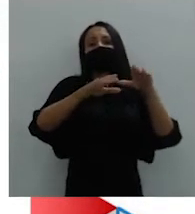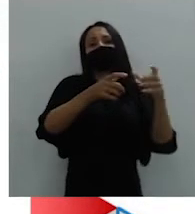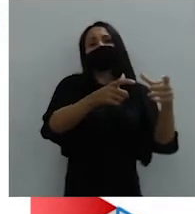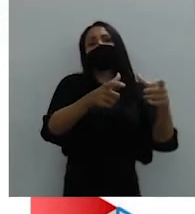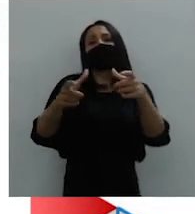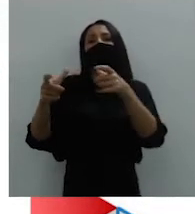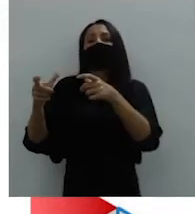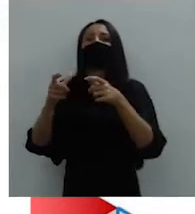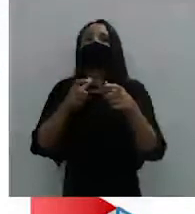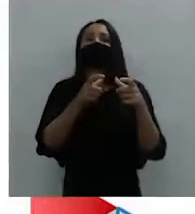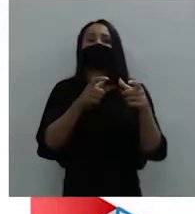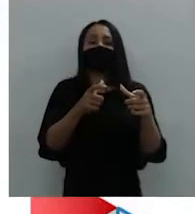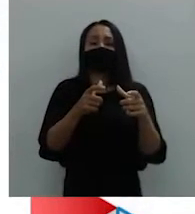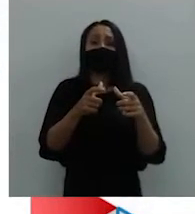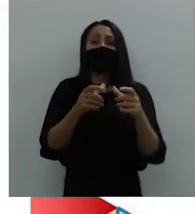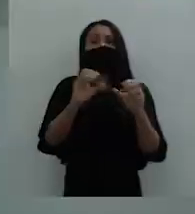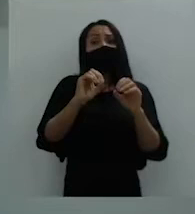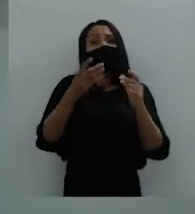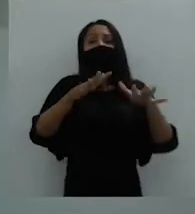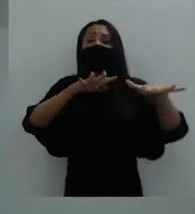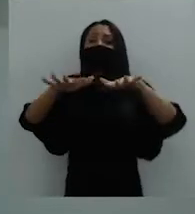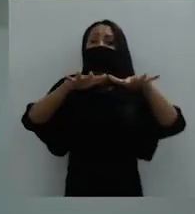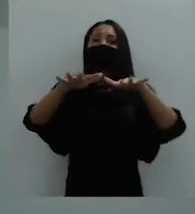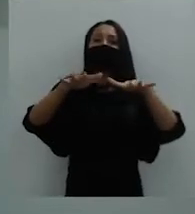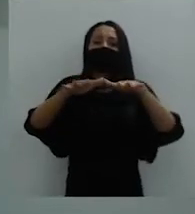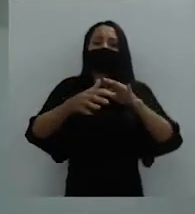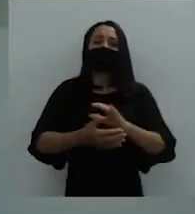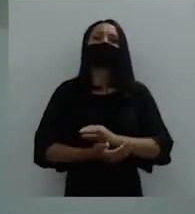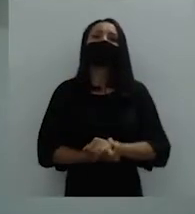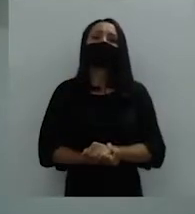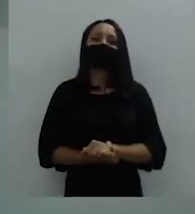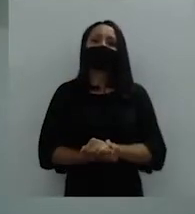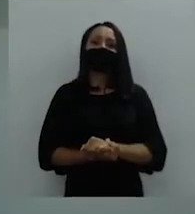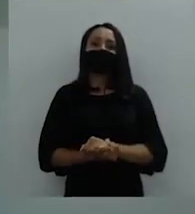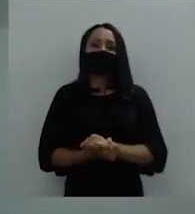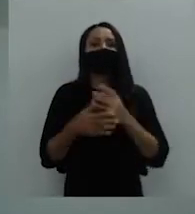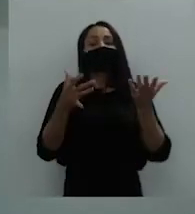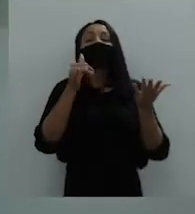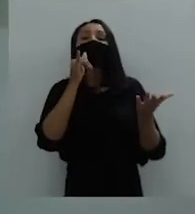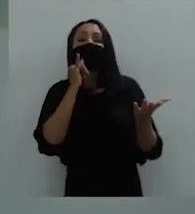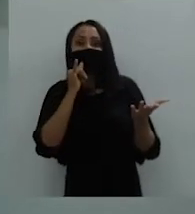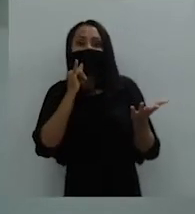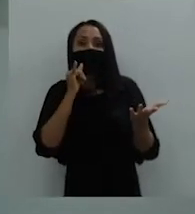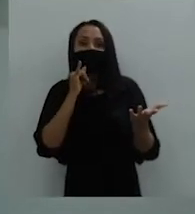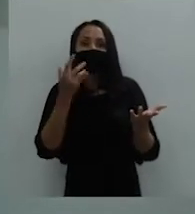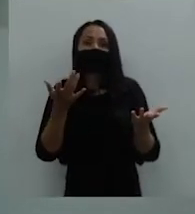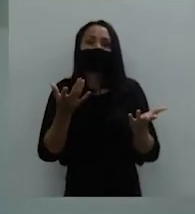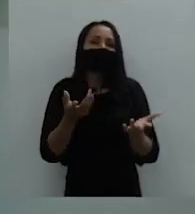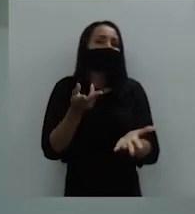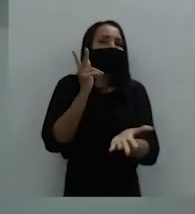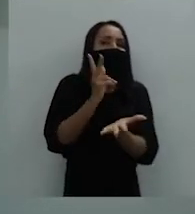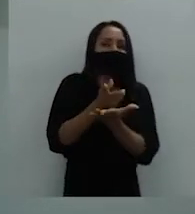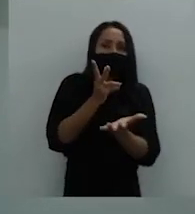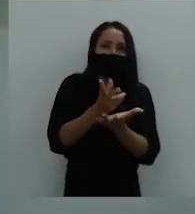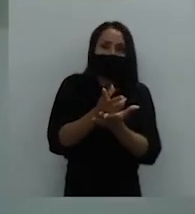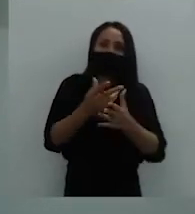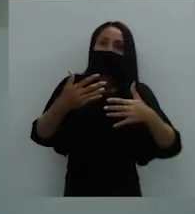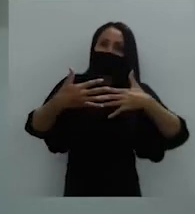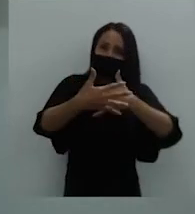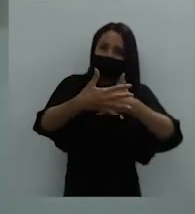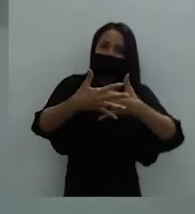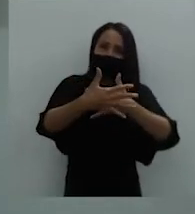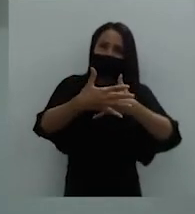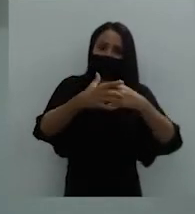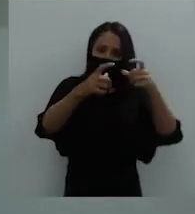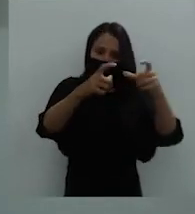localização ou até terremotos. Foca em mim. Por exemplo, a mesma cidade, se